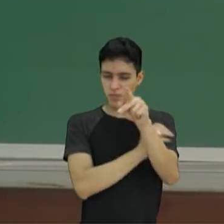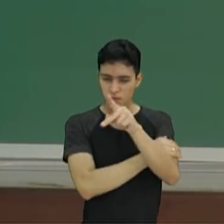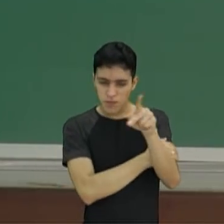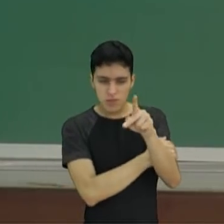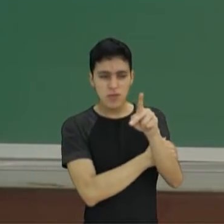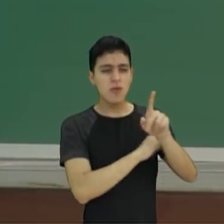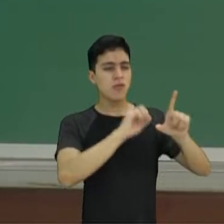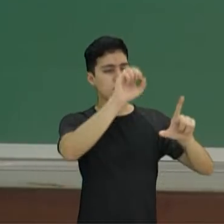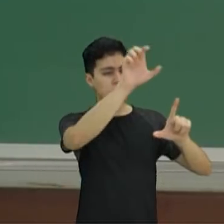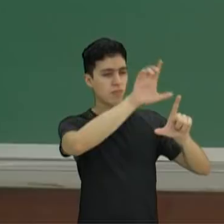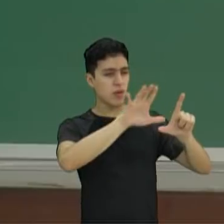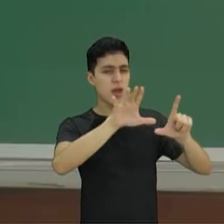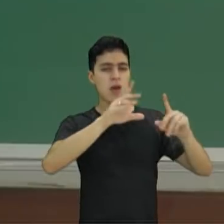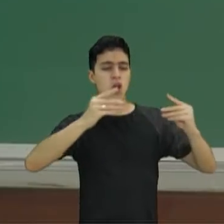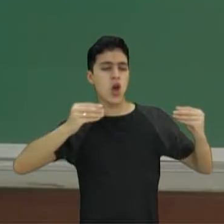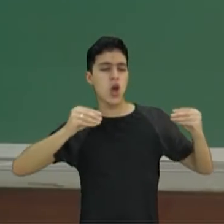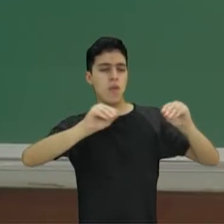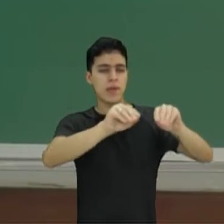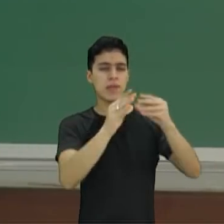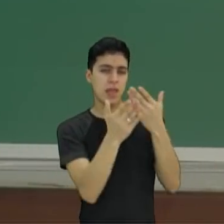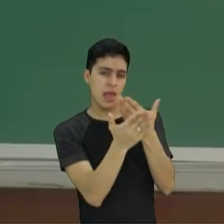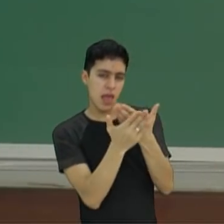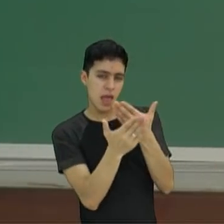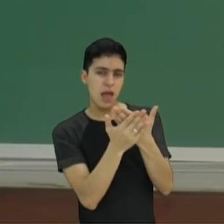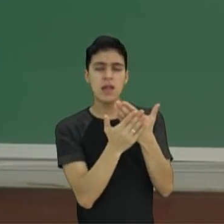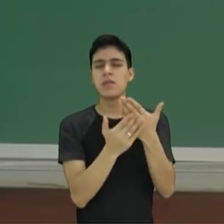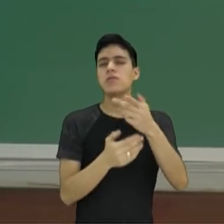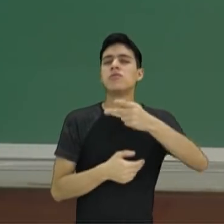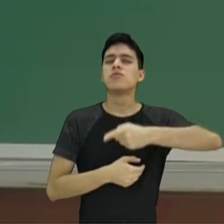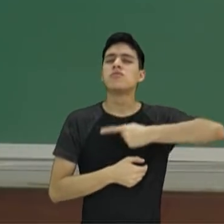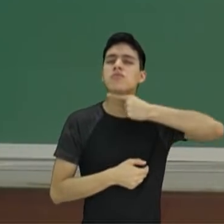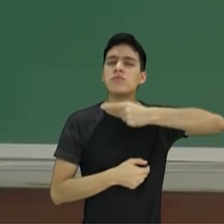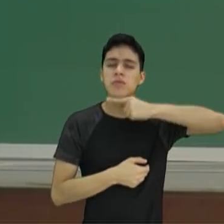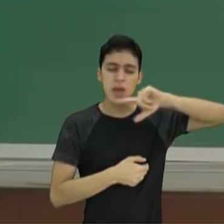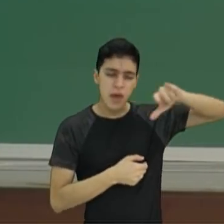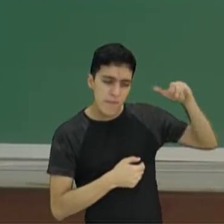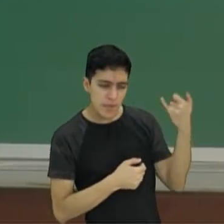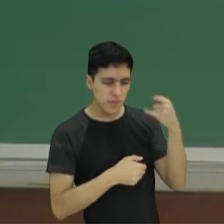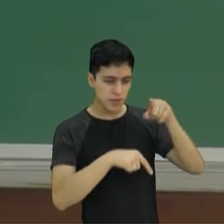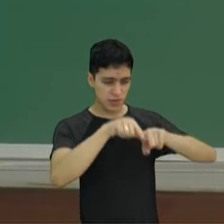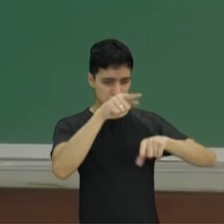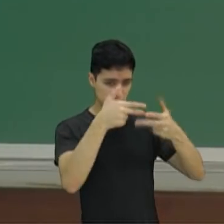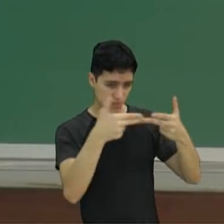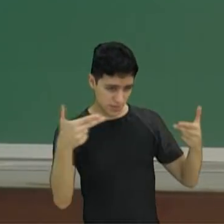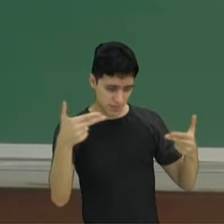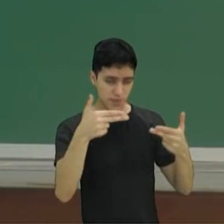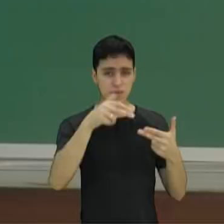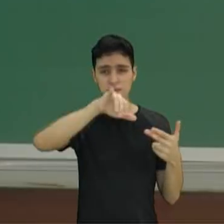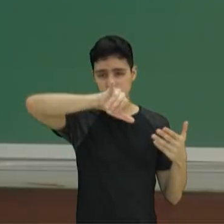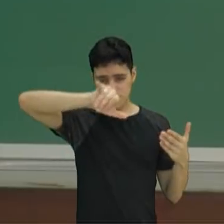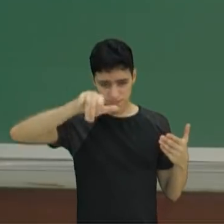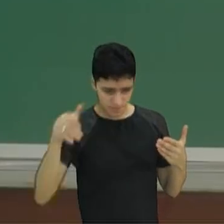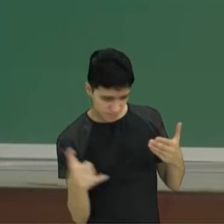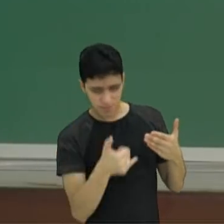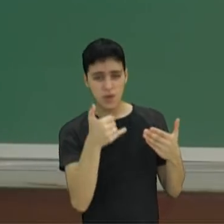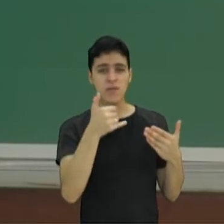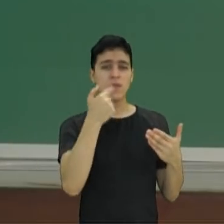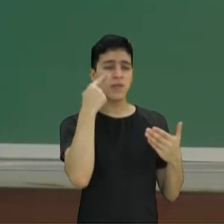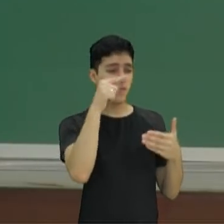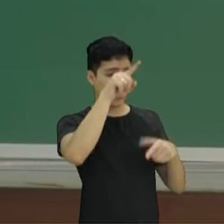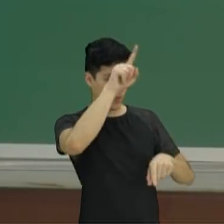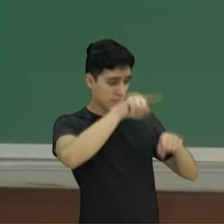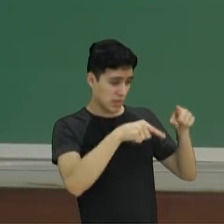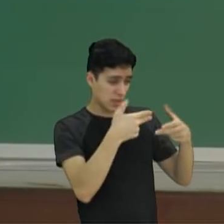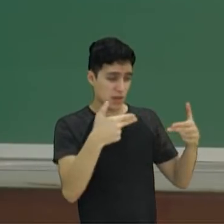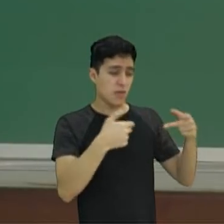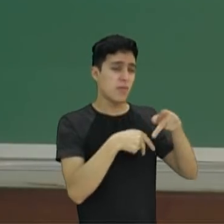comentário da aula, deixe sua dúvida. Aproveite esse recurso, veja os materiais que ele está colocando extra também para você, os